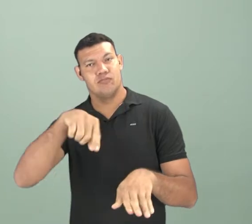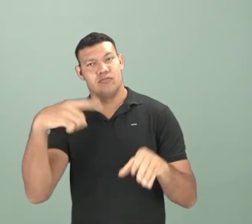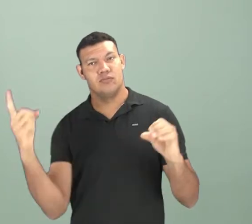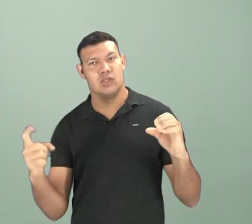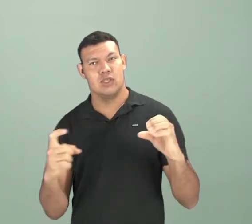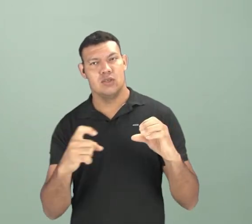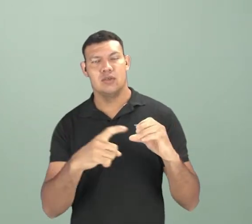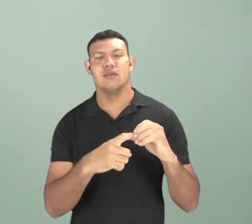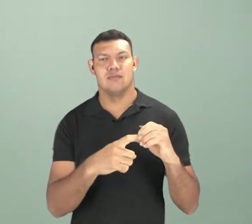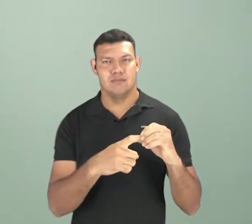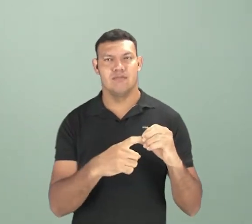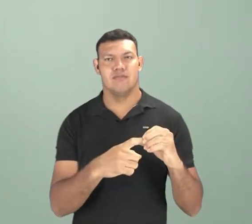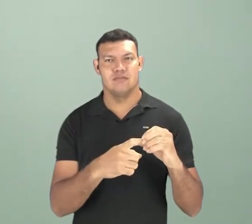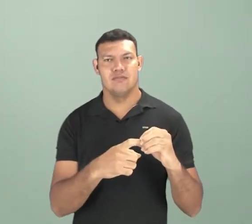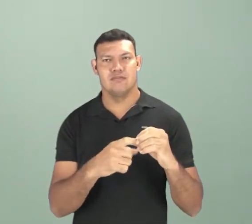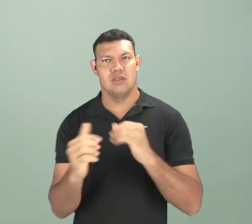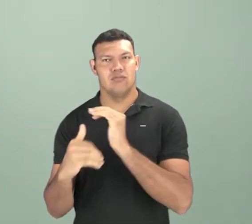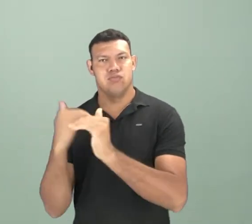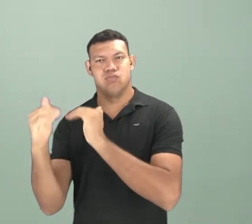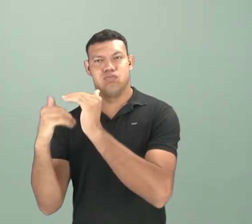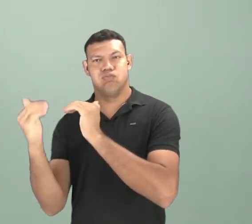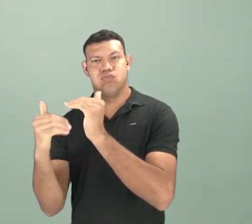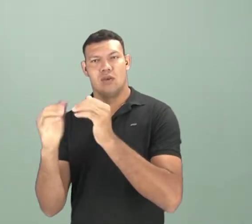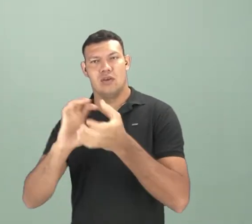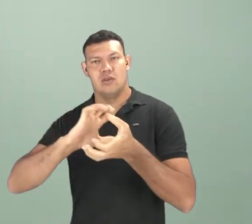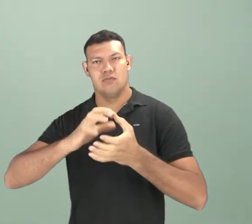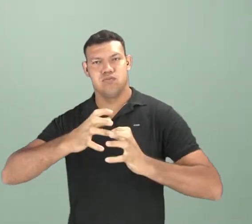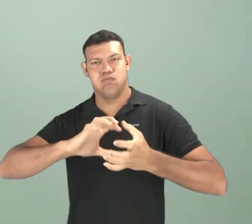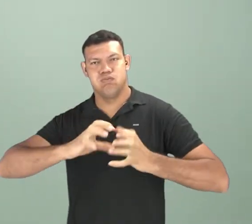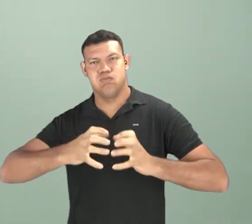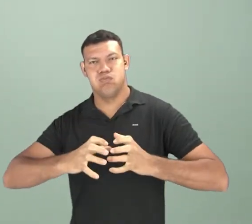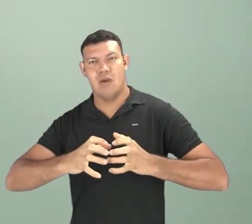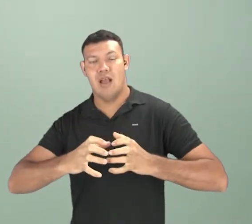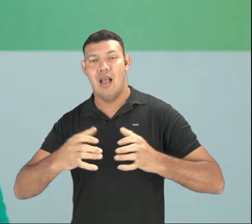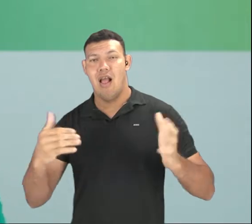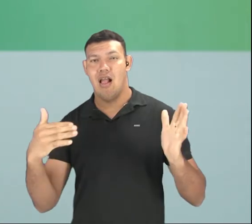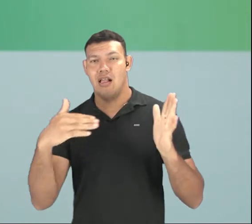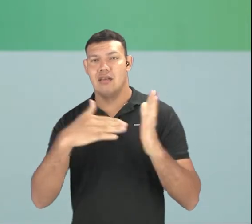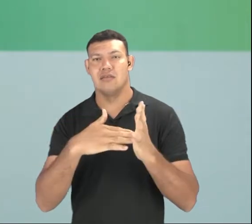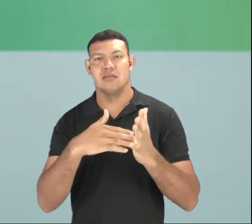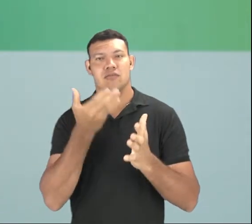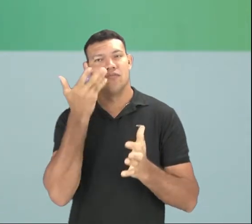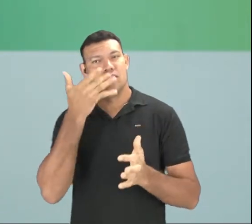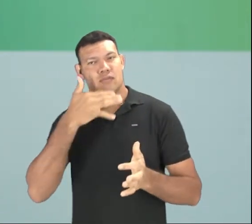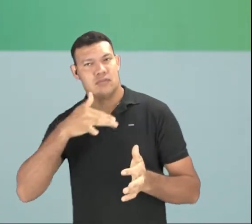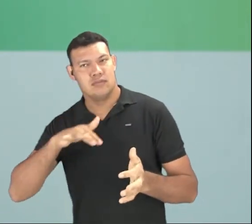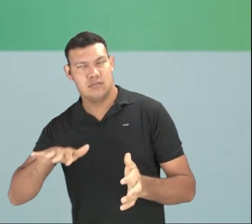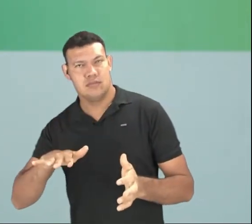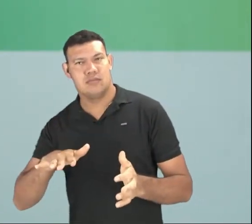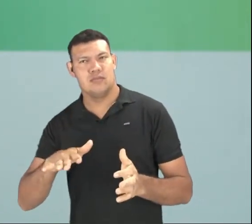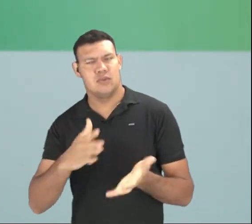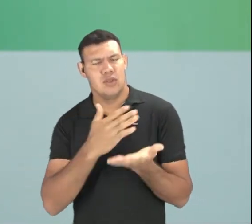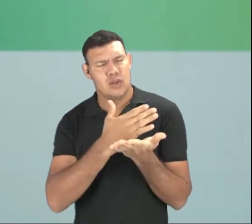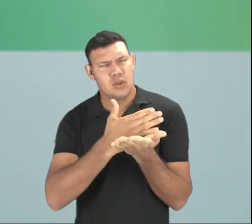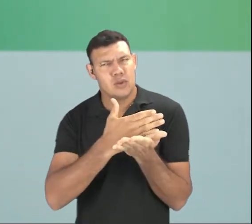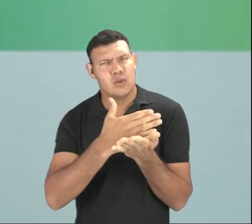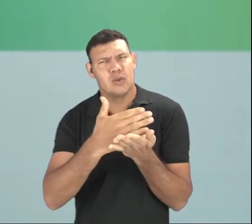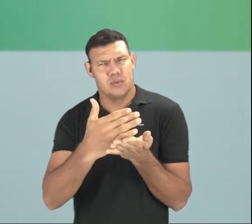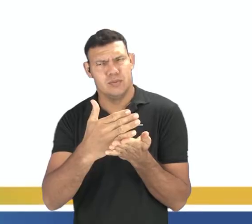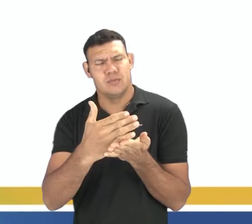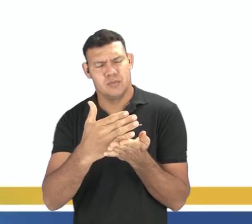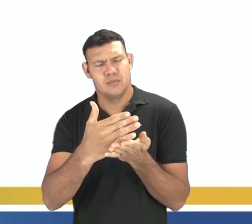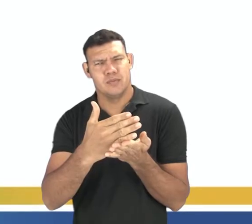e todo o desenvolvimento até a criança. Então, tudo que se inicia no momento